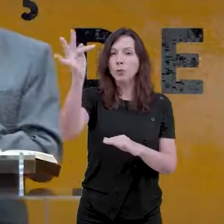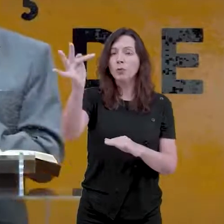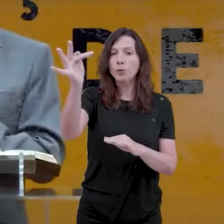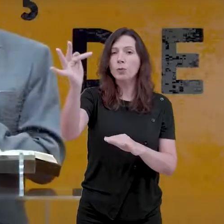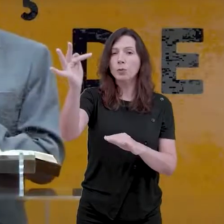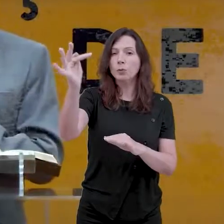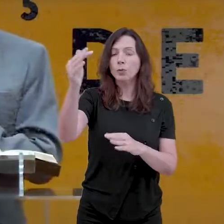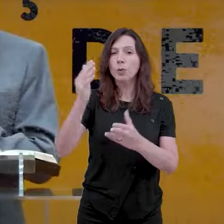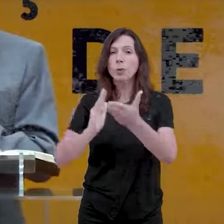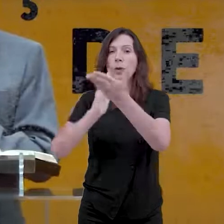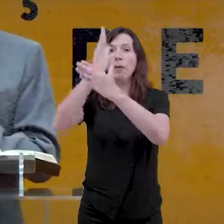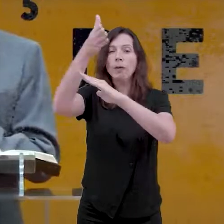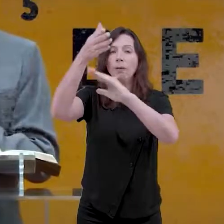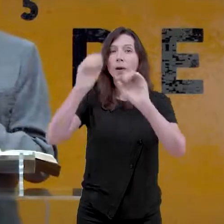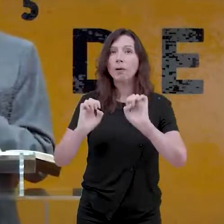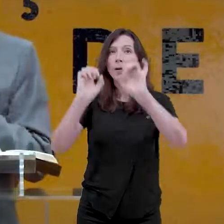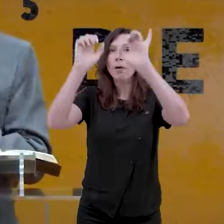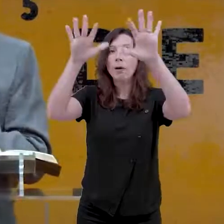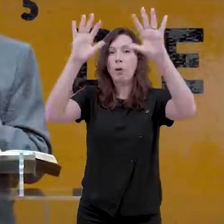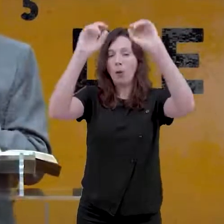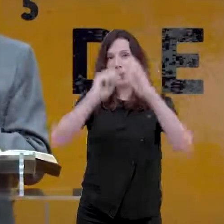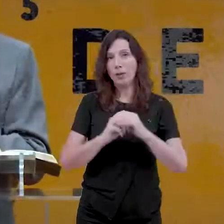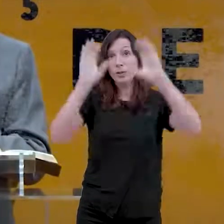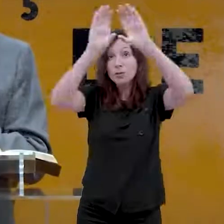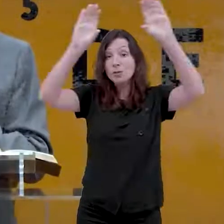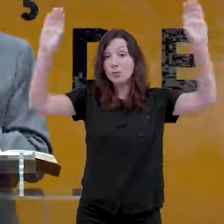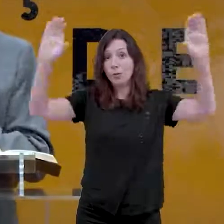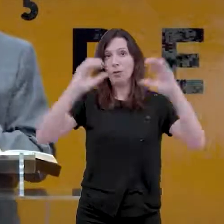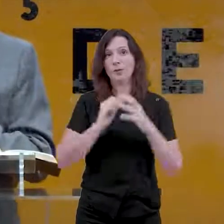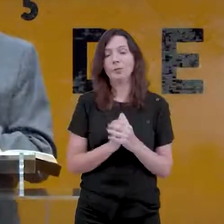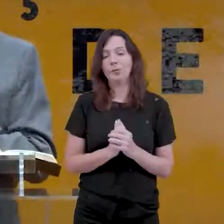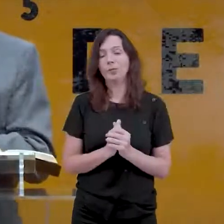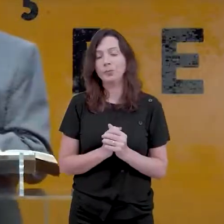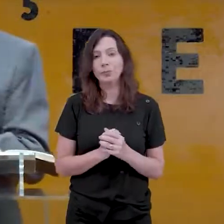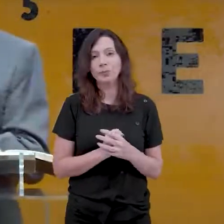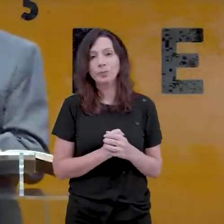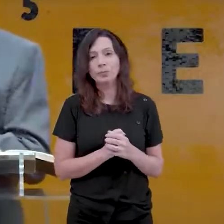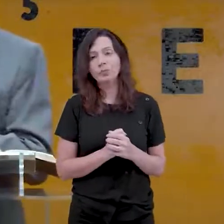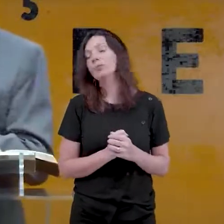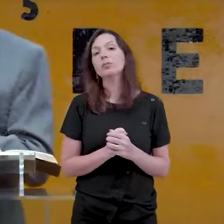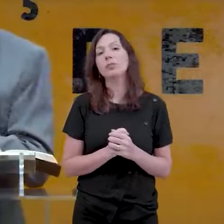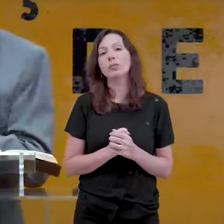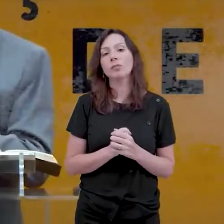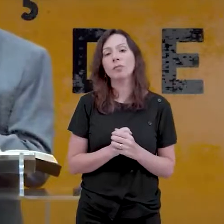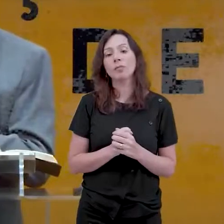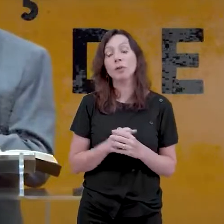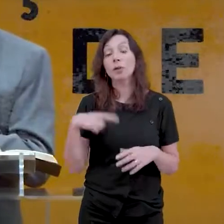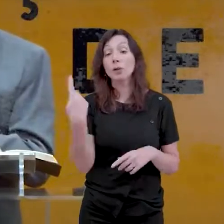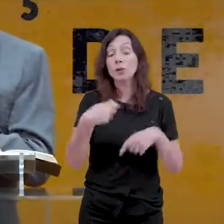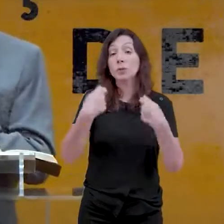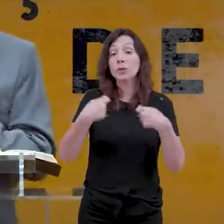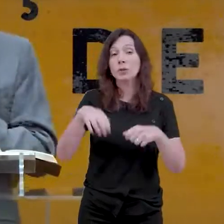Deus acontece quando temos uma clara definição de quem é Deus para o nosso coração.